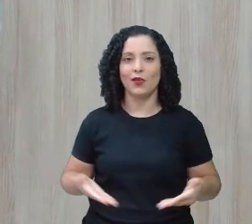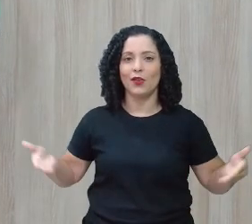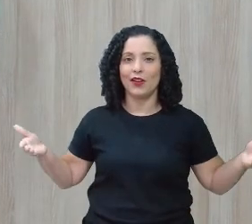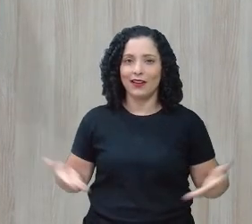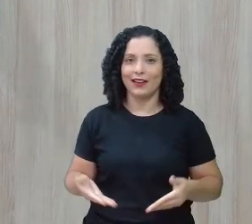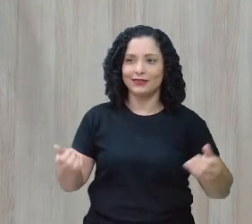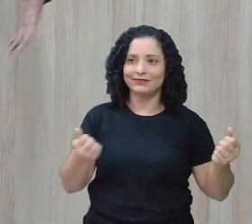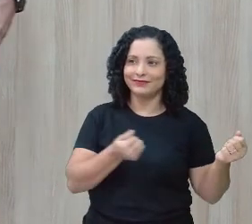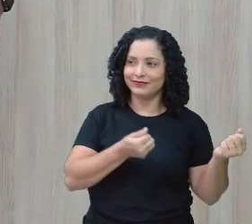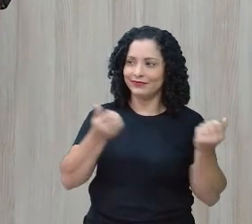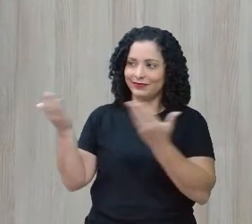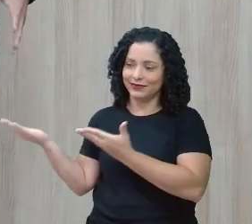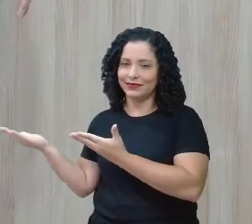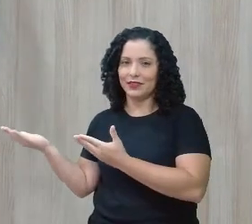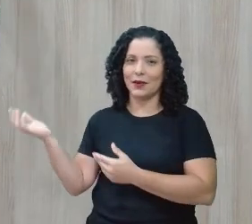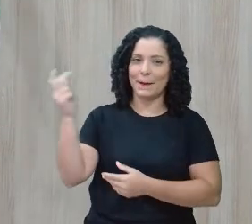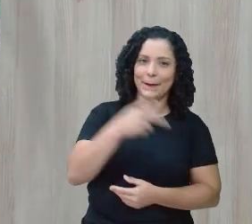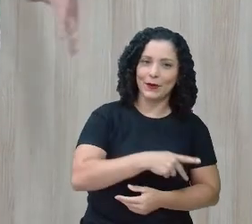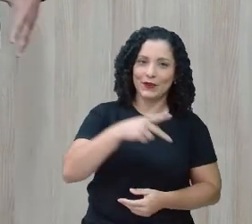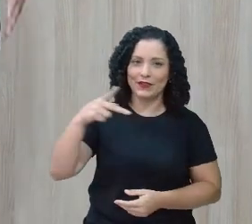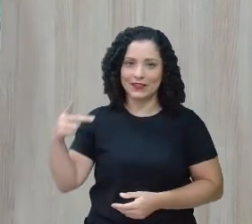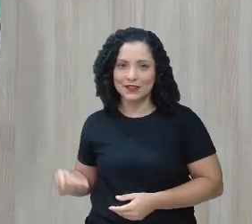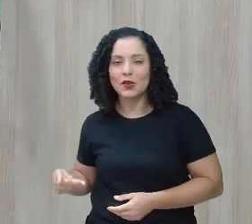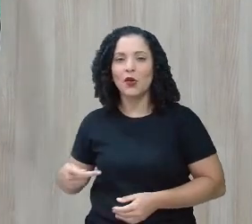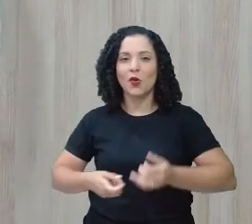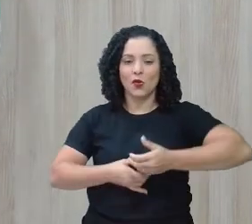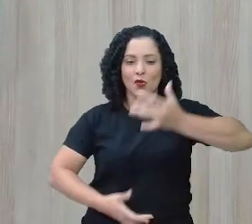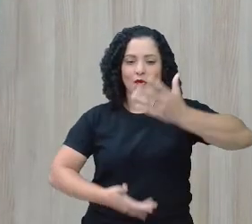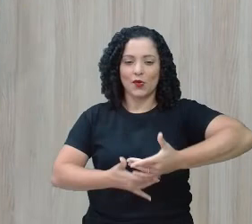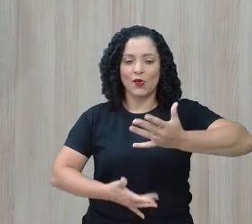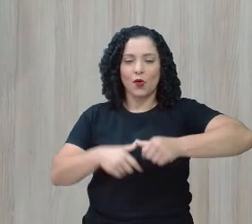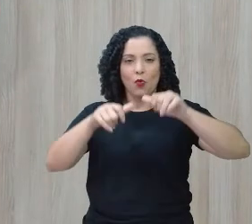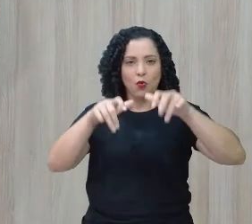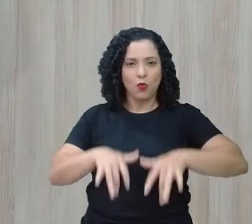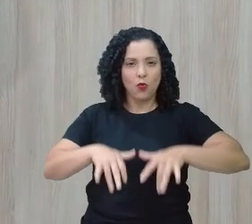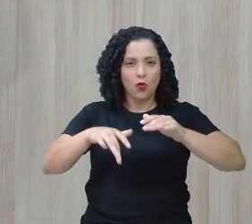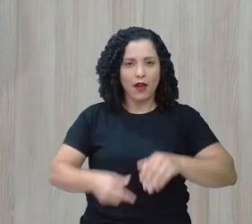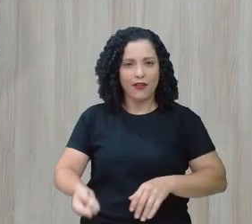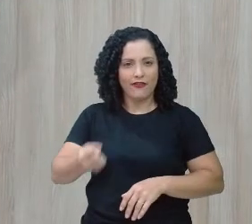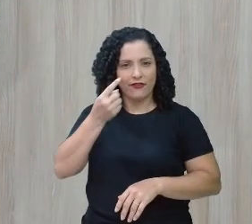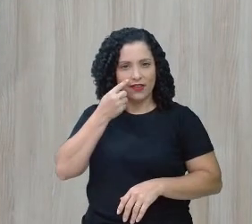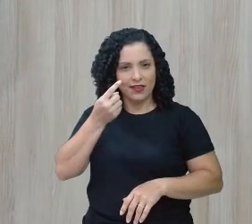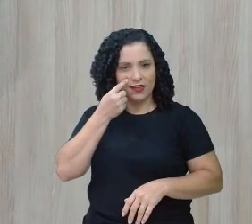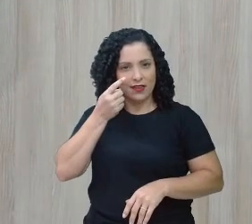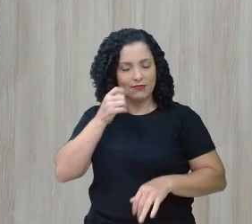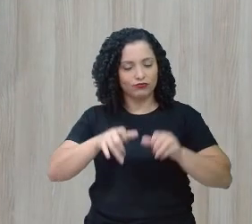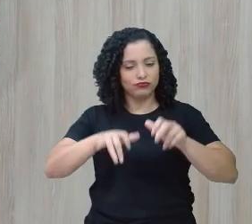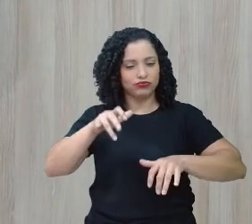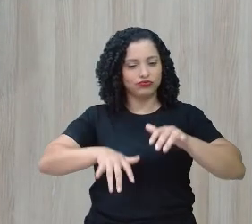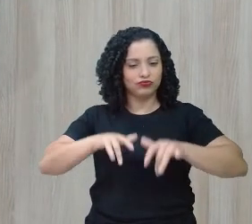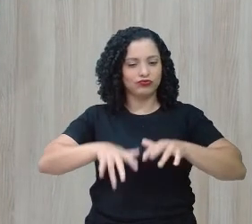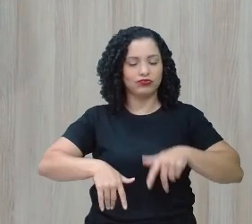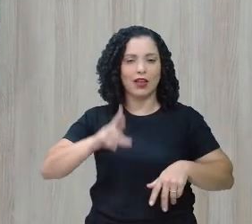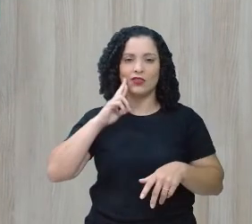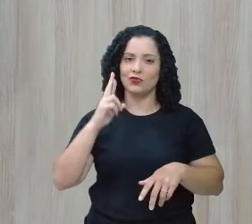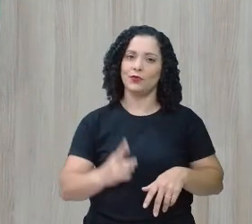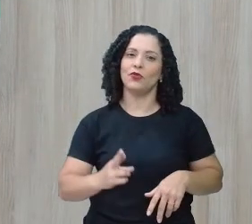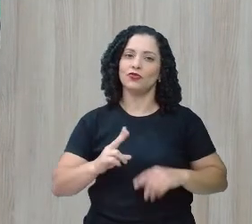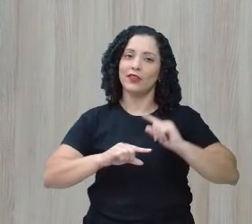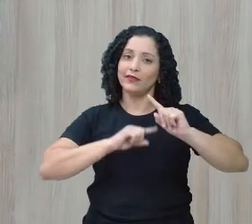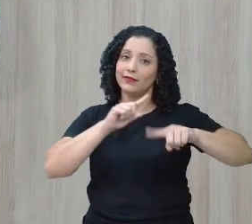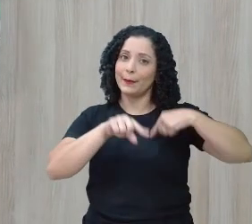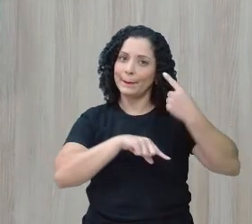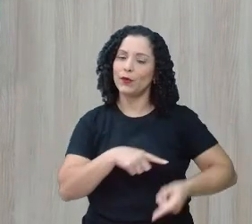aqui para Pedro do comentário, rapidão, para ele ver ali a movimentação do chat, certo? E aí eu vou